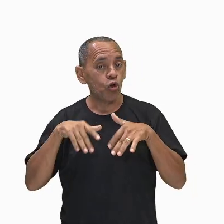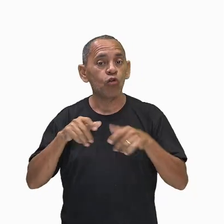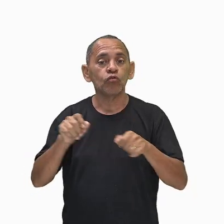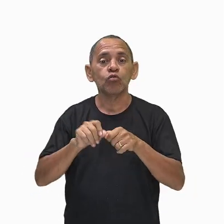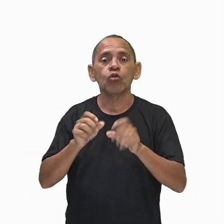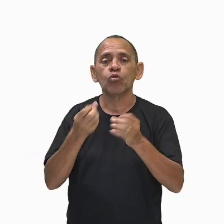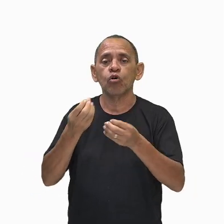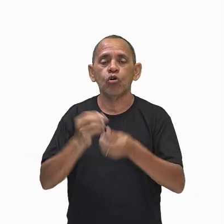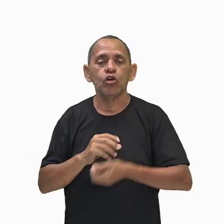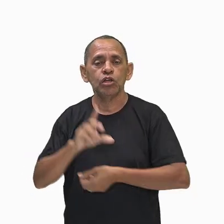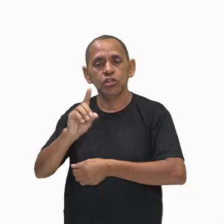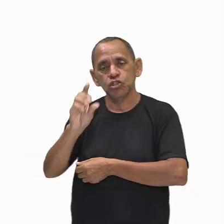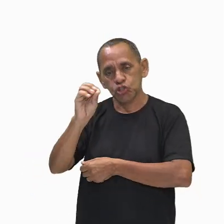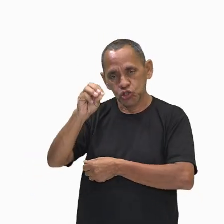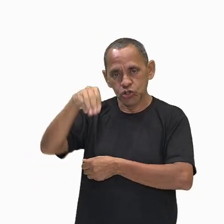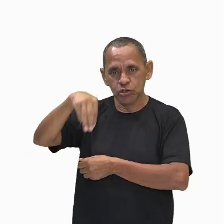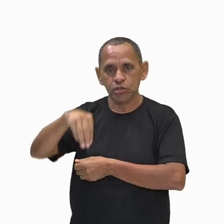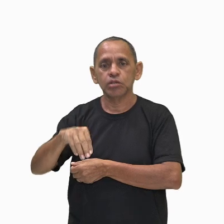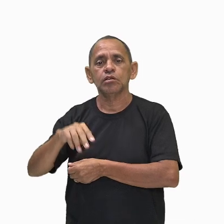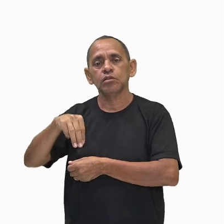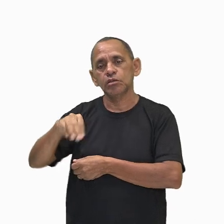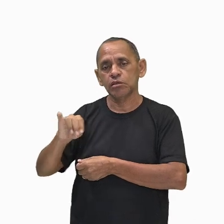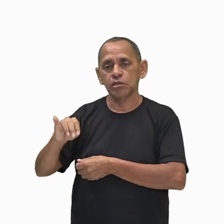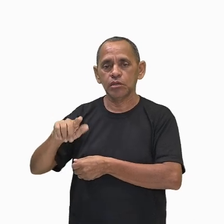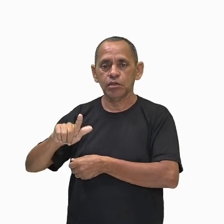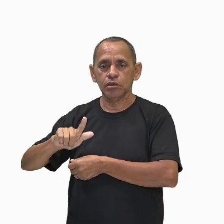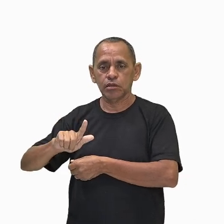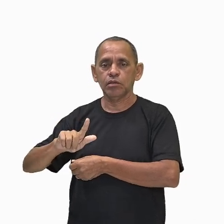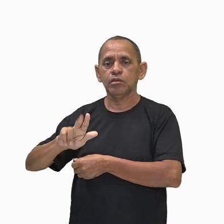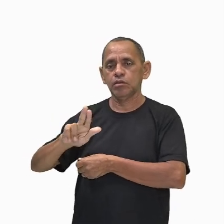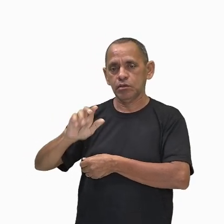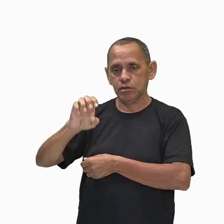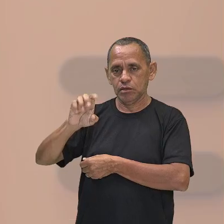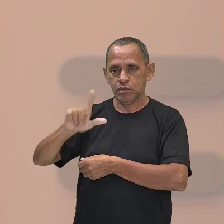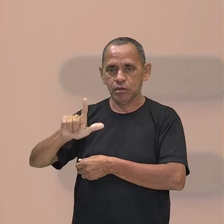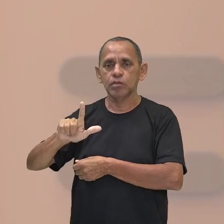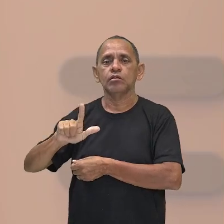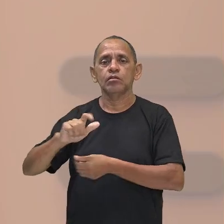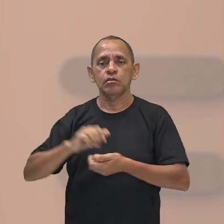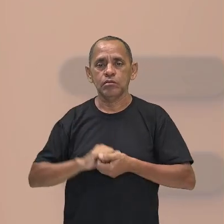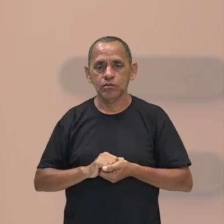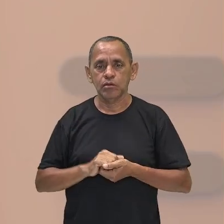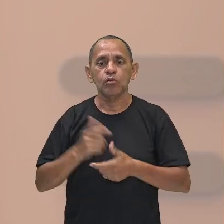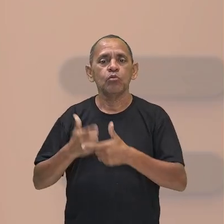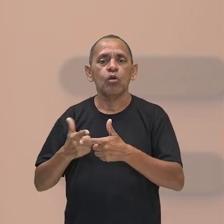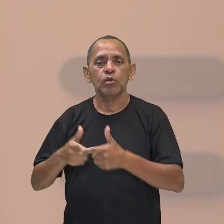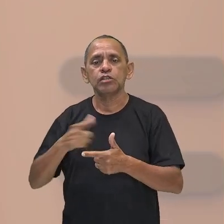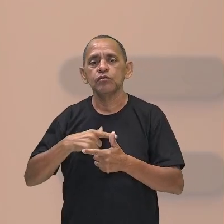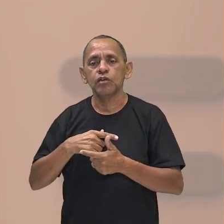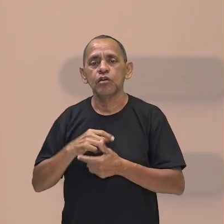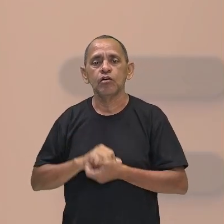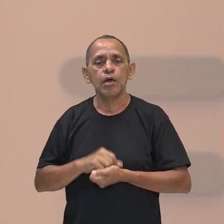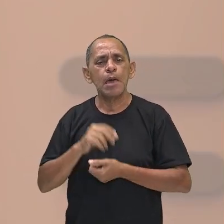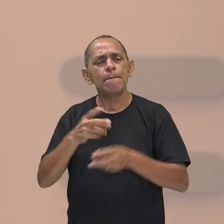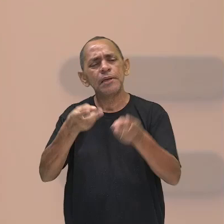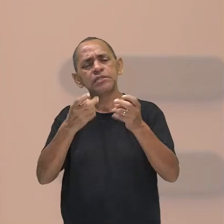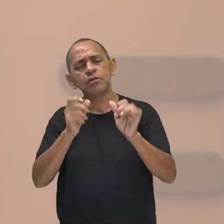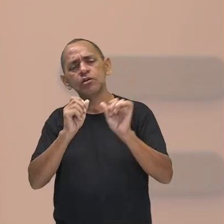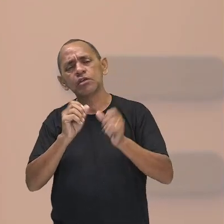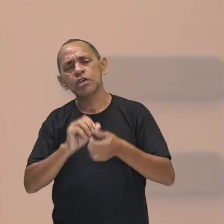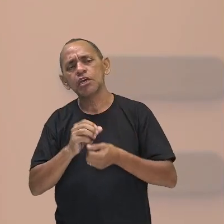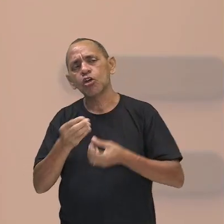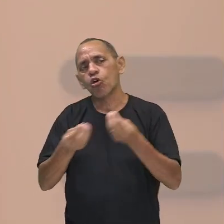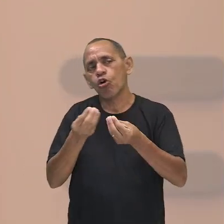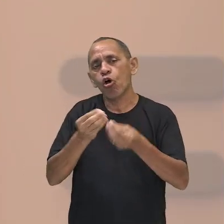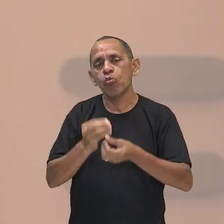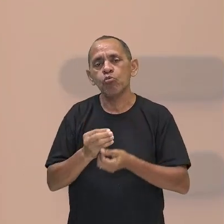Miguel, irmão, então, do Dom Pedro I. O problema é que Dom Miguel viu aí a possibilidade de tornar-se também aí rei